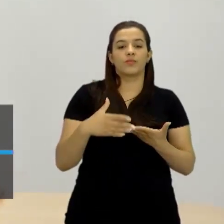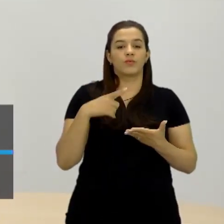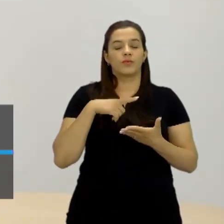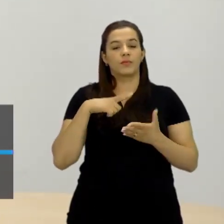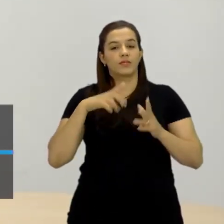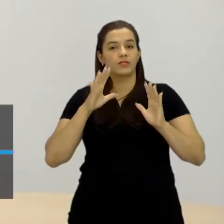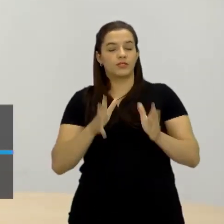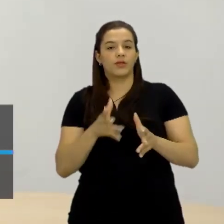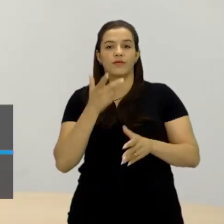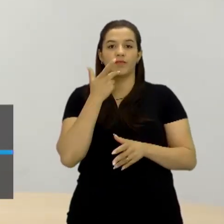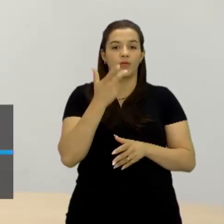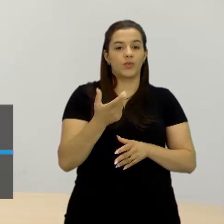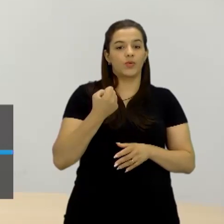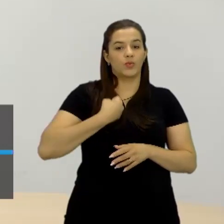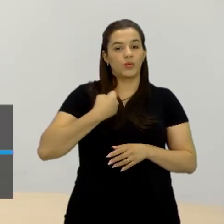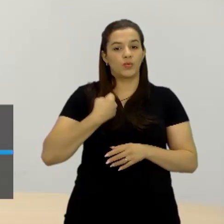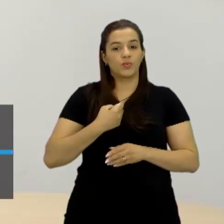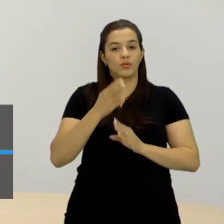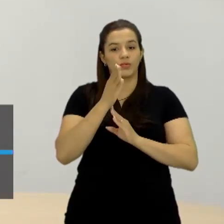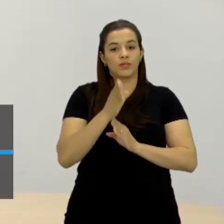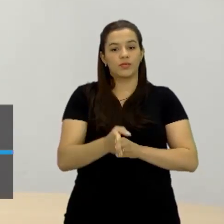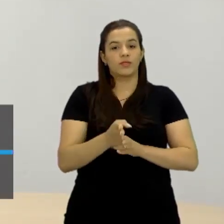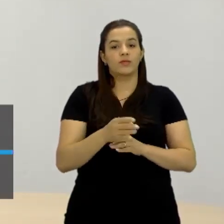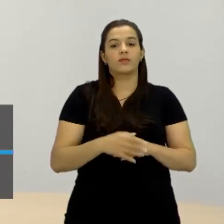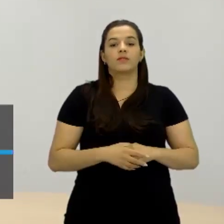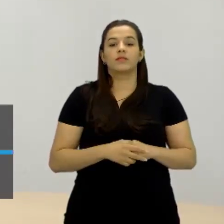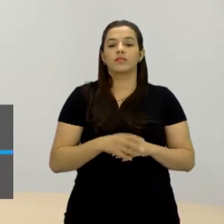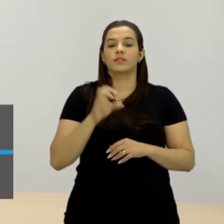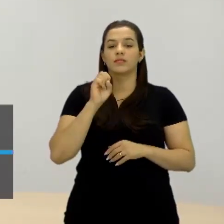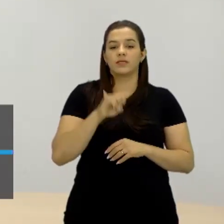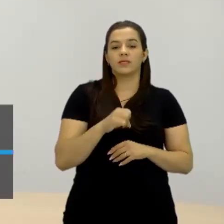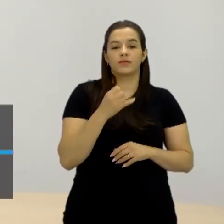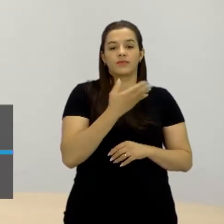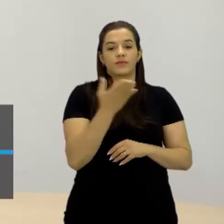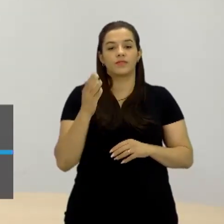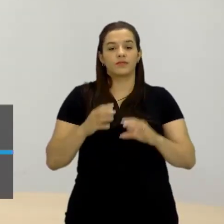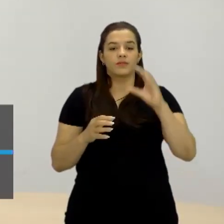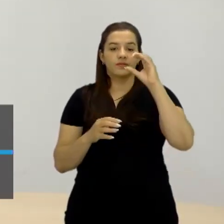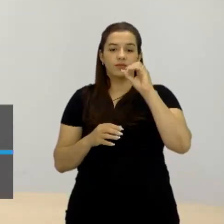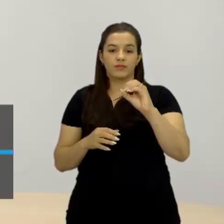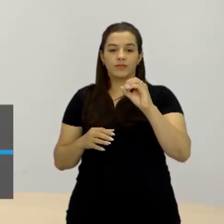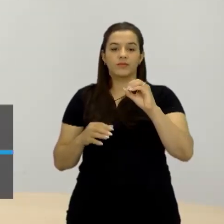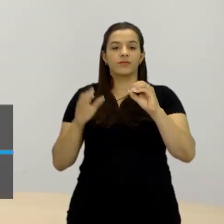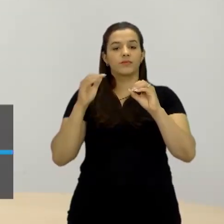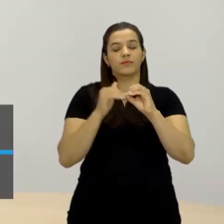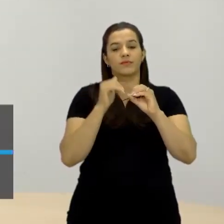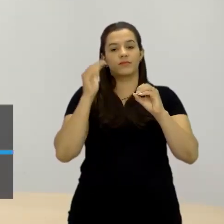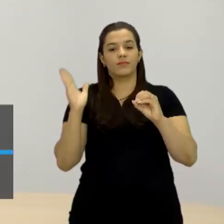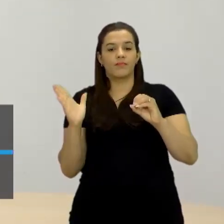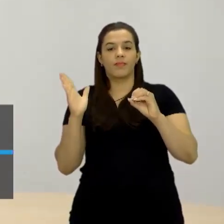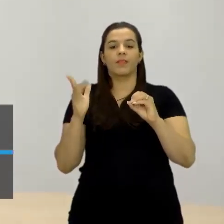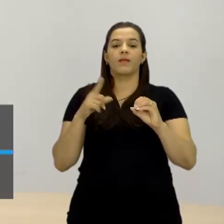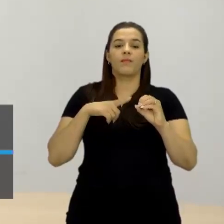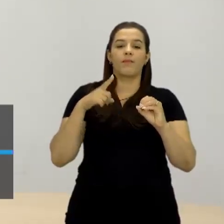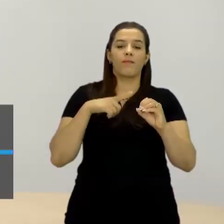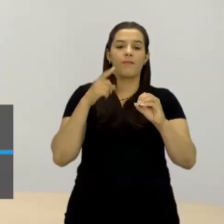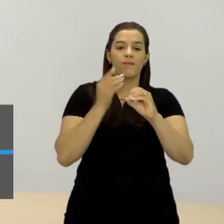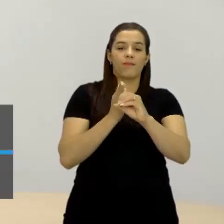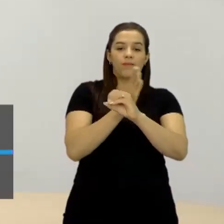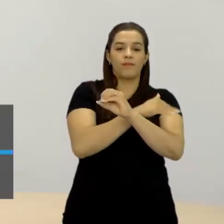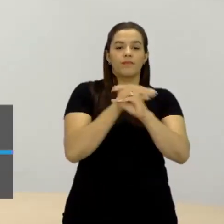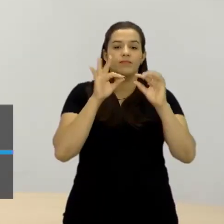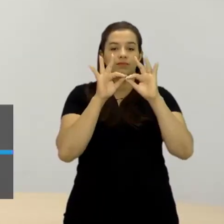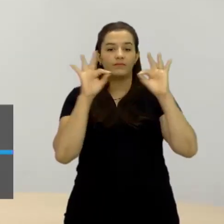falou... Colocando os números na reta aqui. Exato. Né? Se você tiver um zero, o número que está à direita tem que estar à mesma